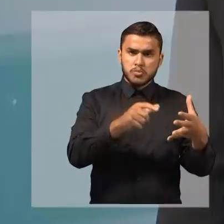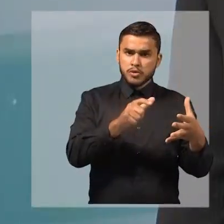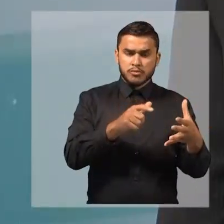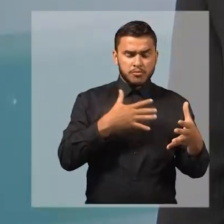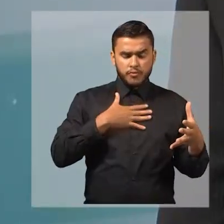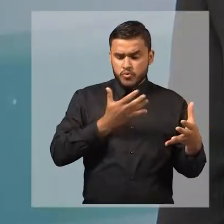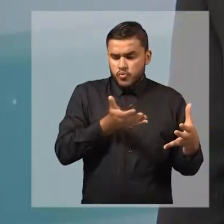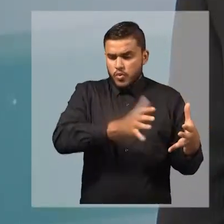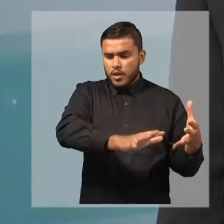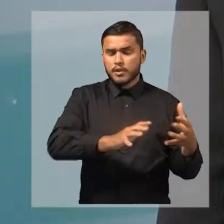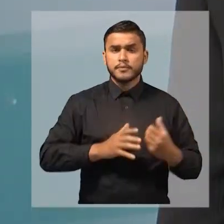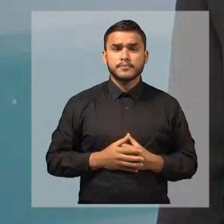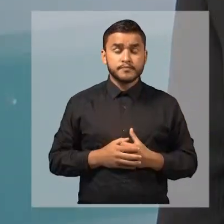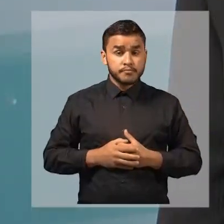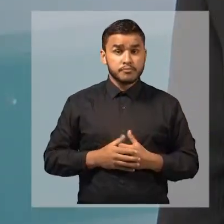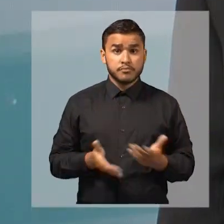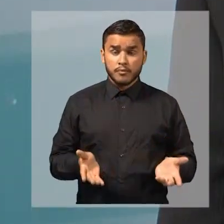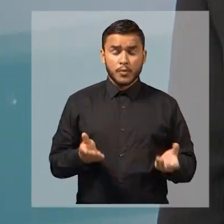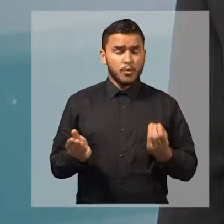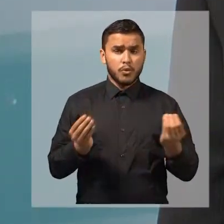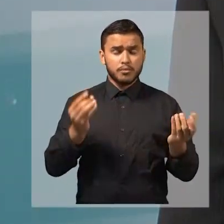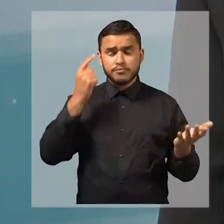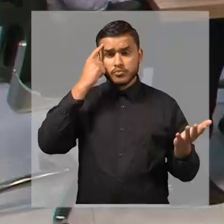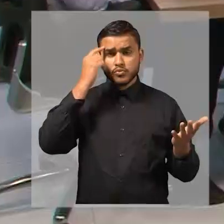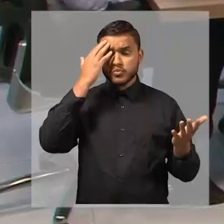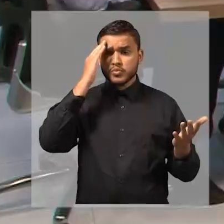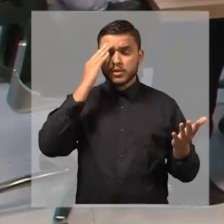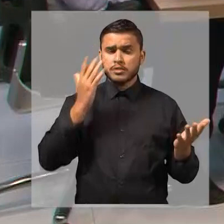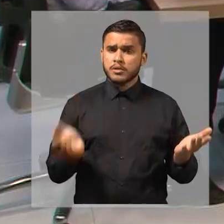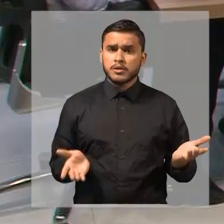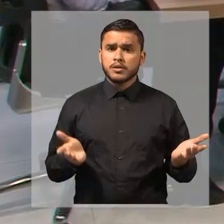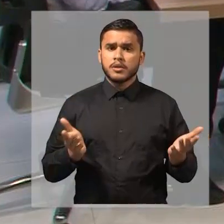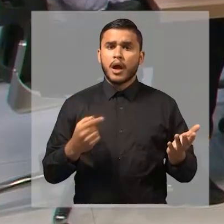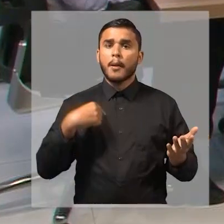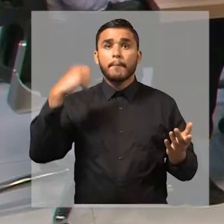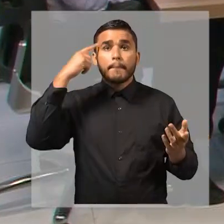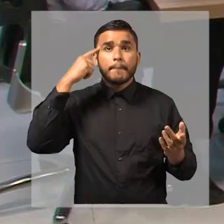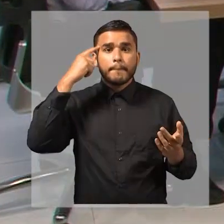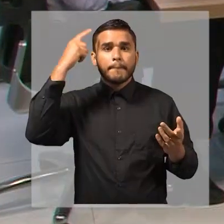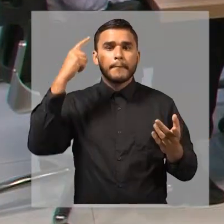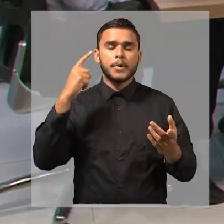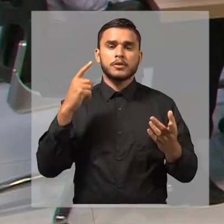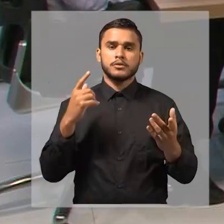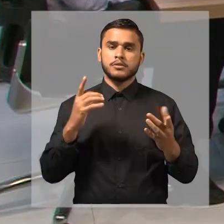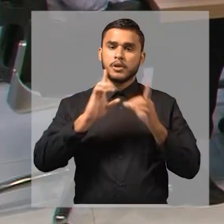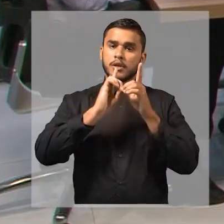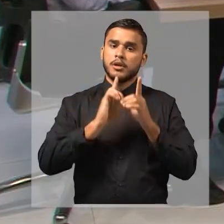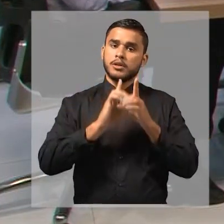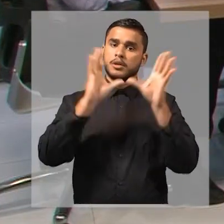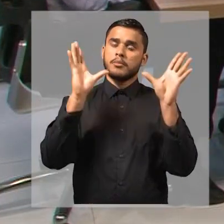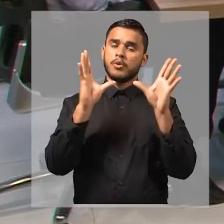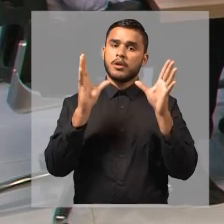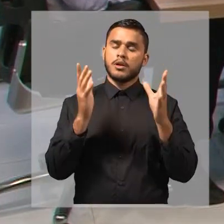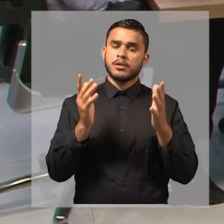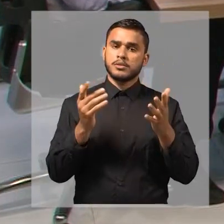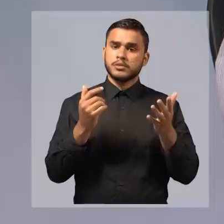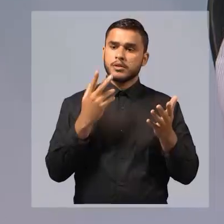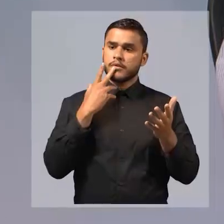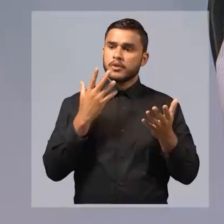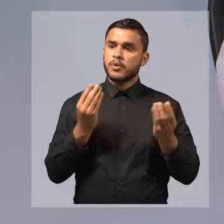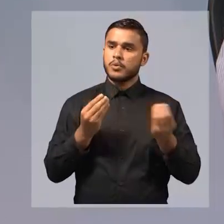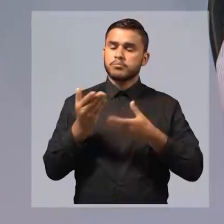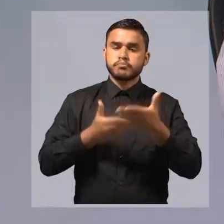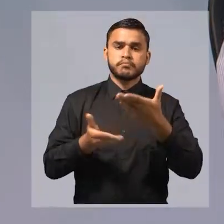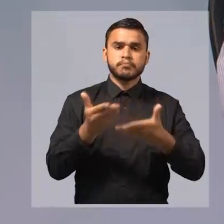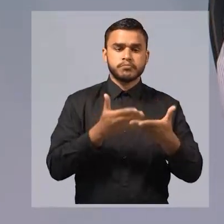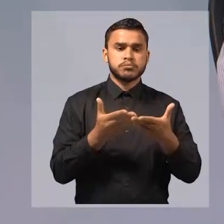reinventem, mas é impossível você pensar uma democracia, né, republicana sem a participação efetiva. Moreira,